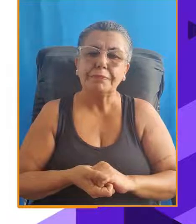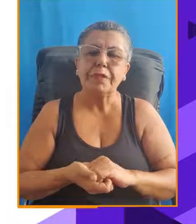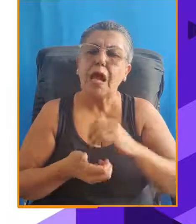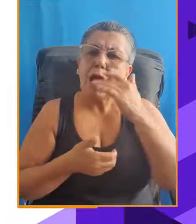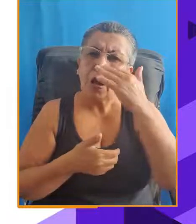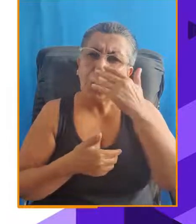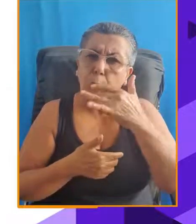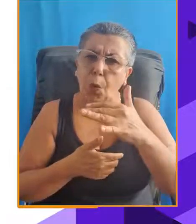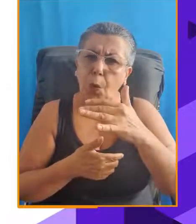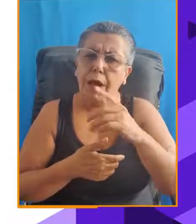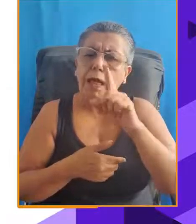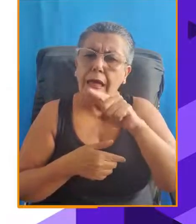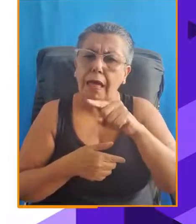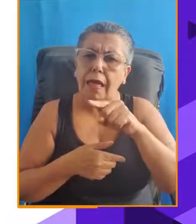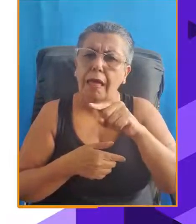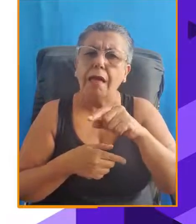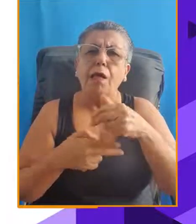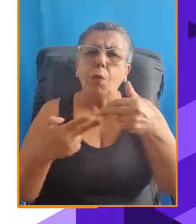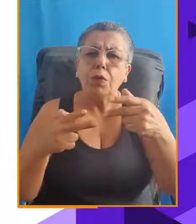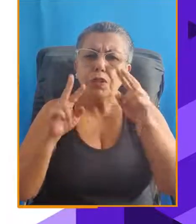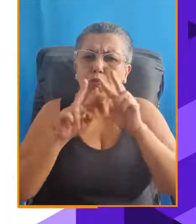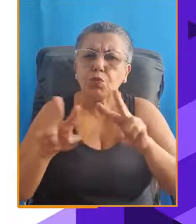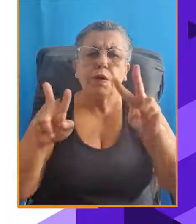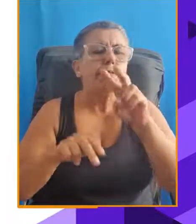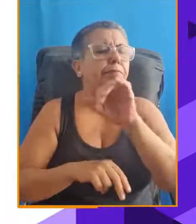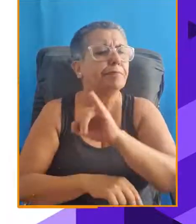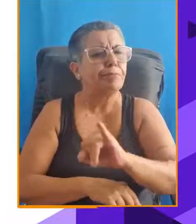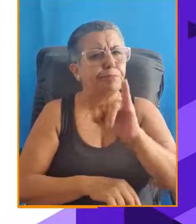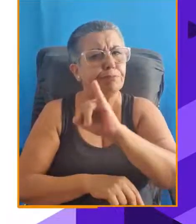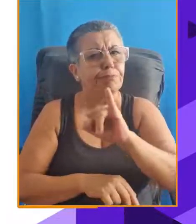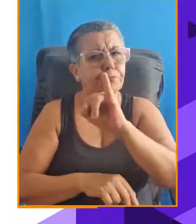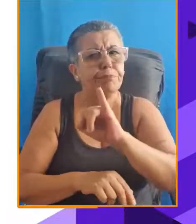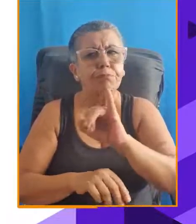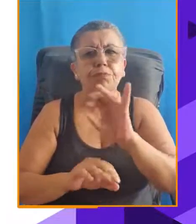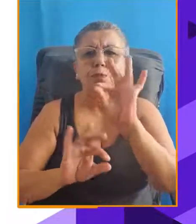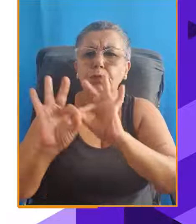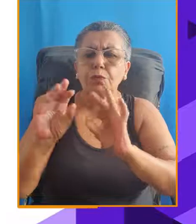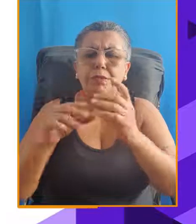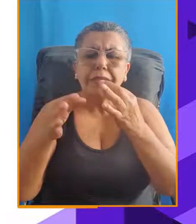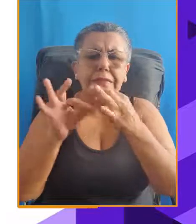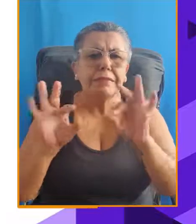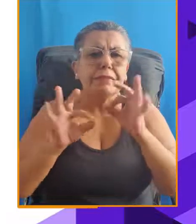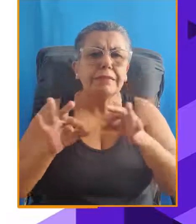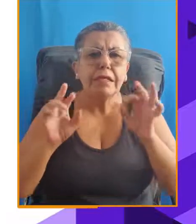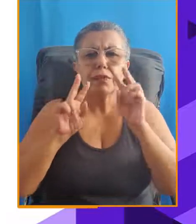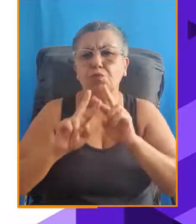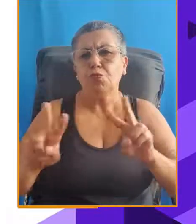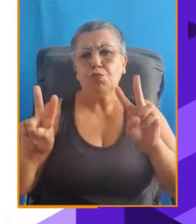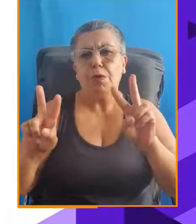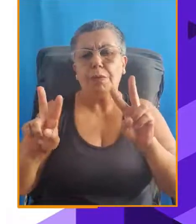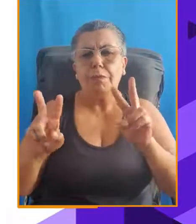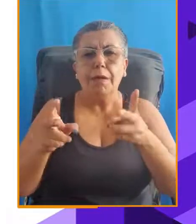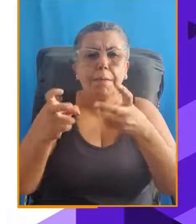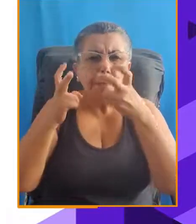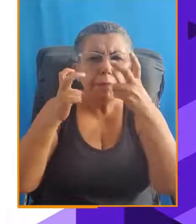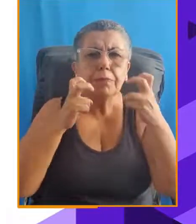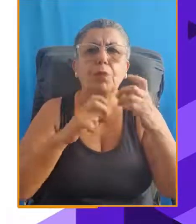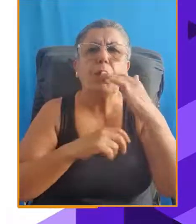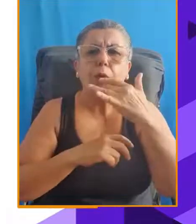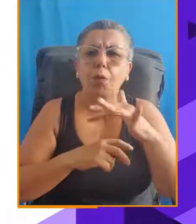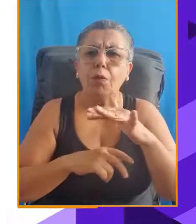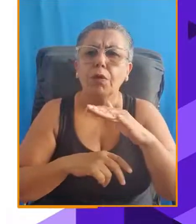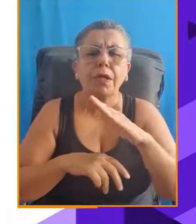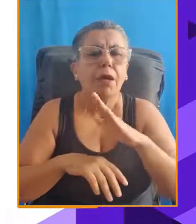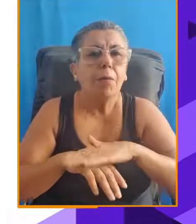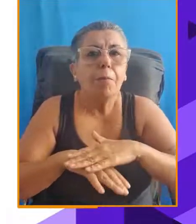A cor é um elemento visual muito importante na constituição da sintaxe visual. A percepção da cor é